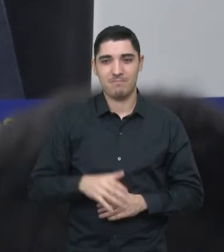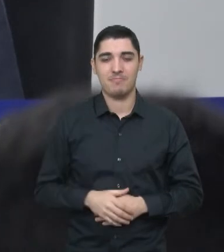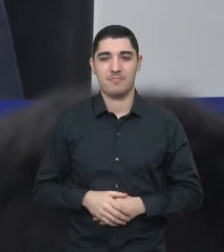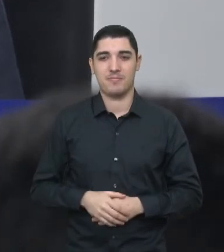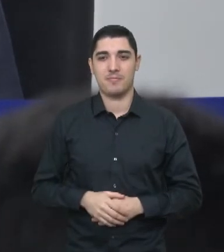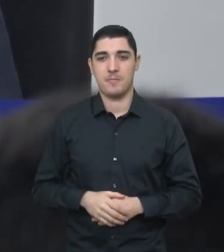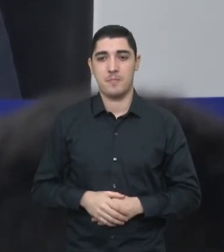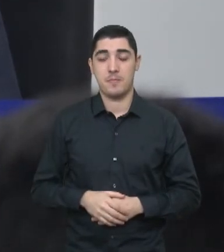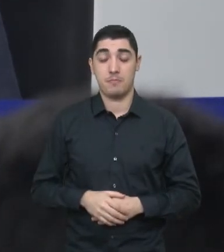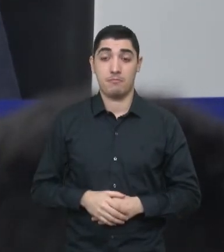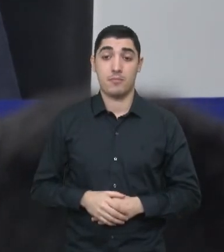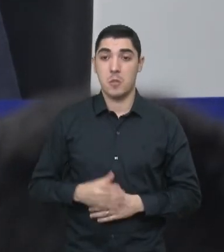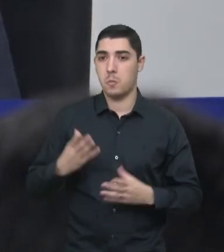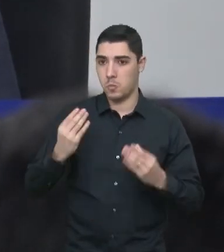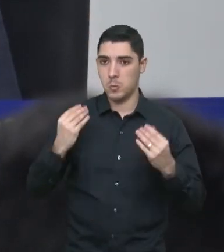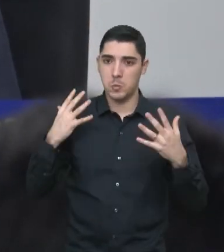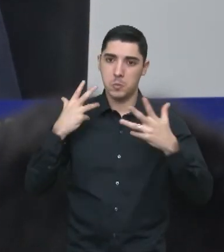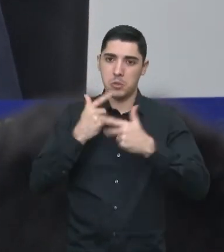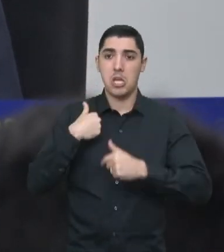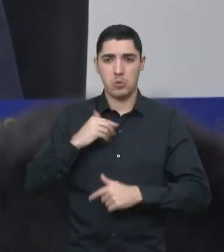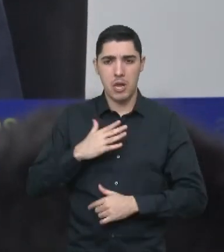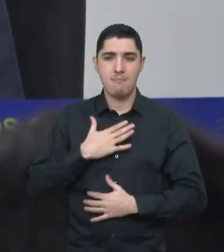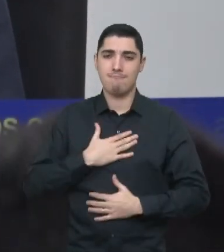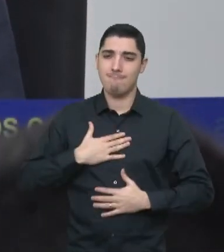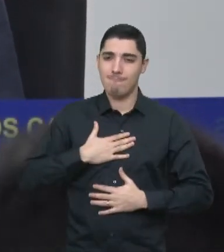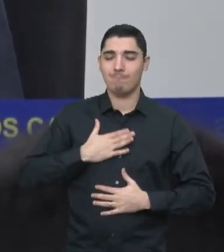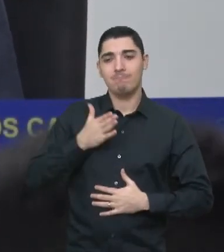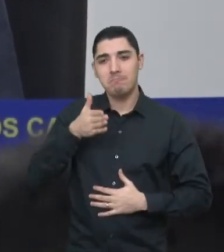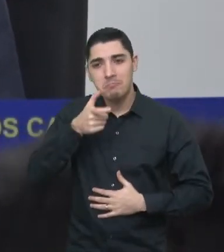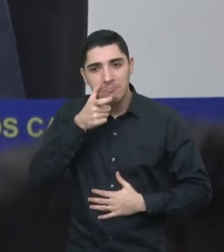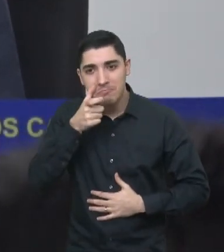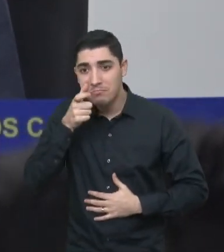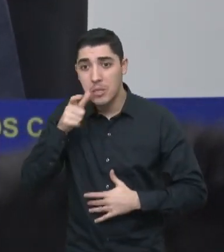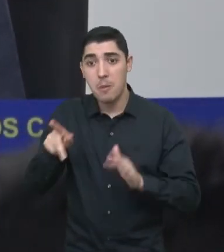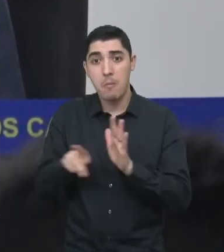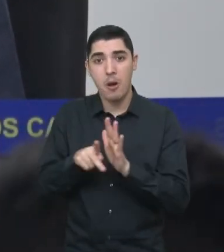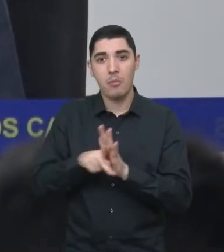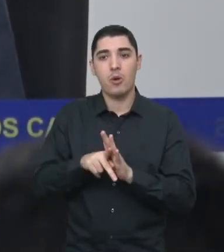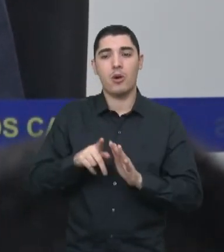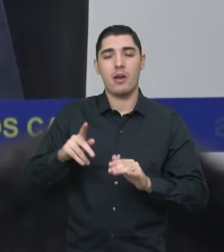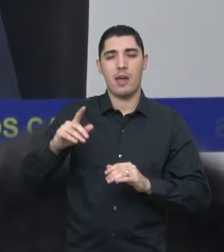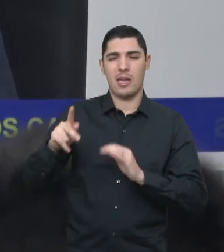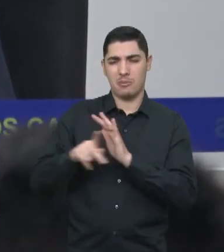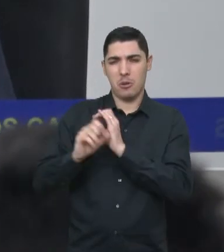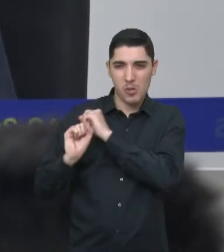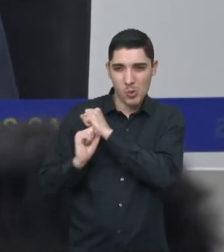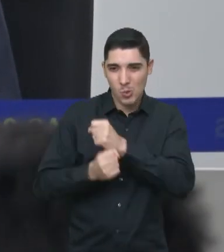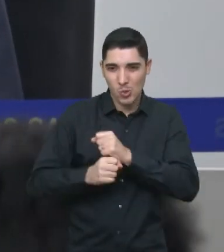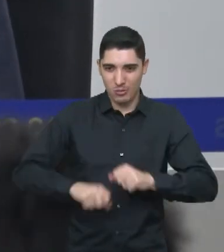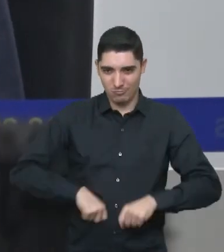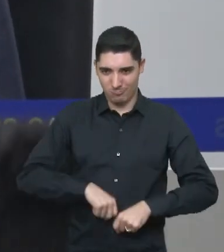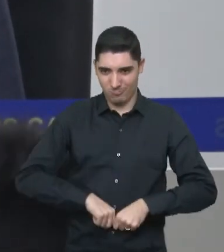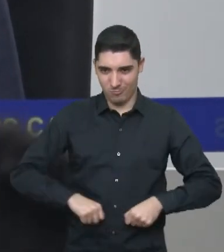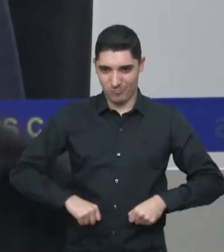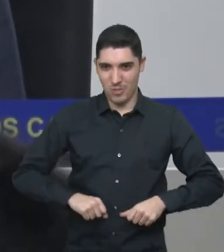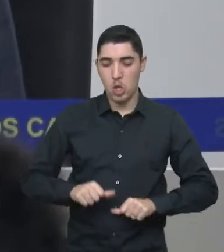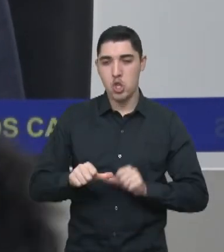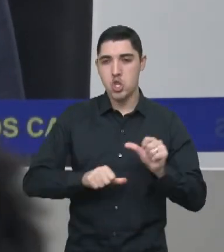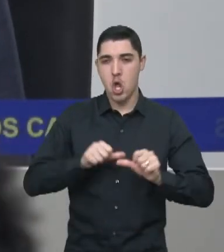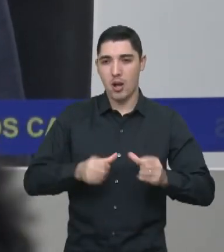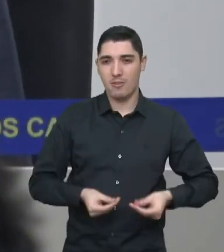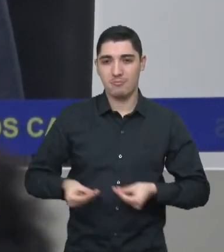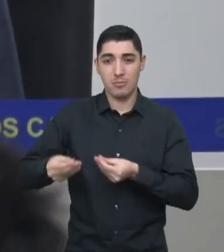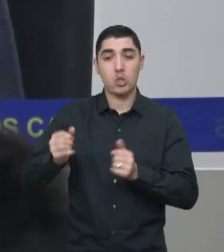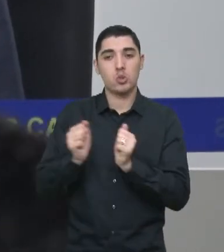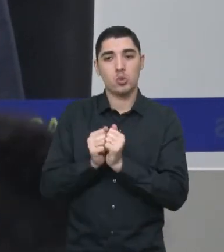vereador? E muito bonito, tive o prazer de ir lá ir na troca de faixa Taekwondo, estive lá com a secretária Kátia, o